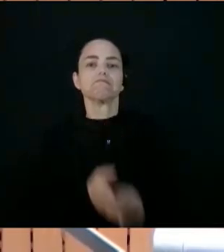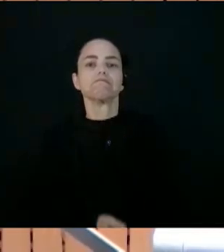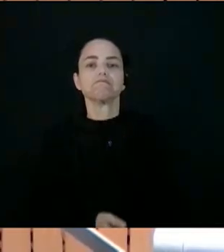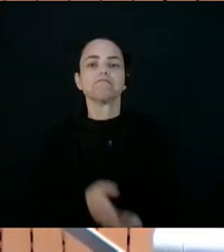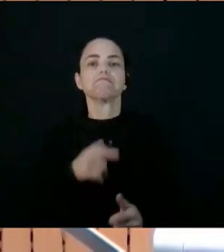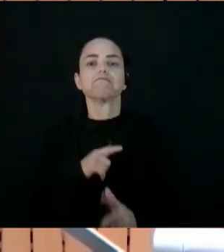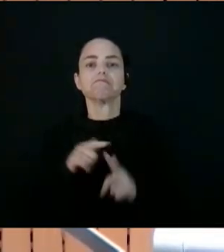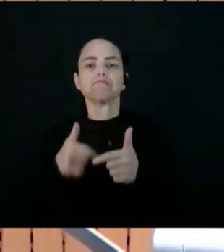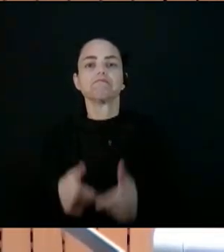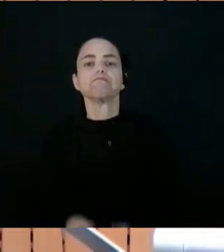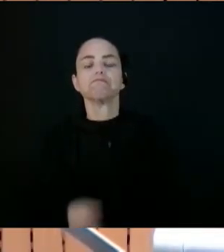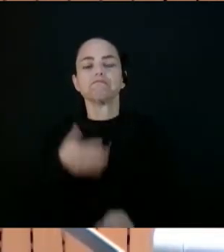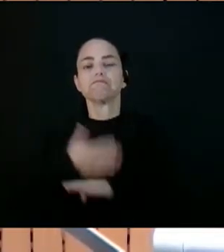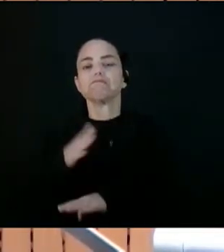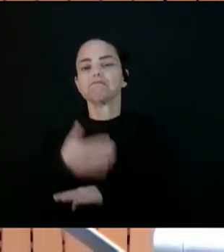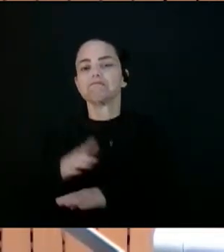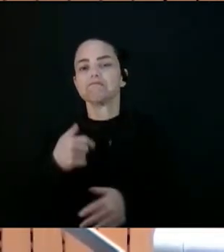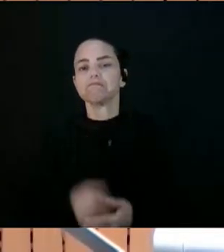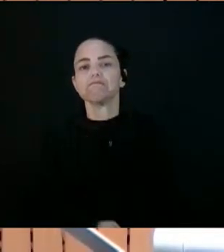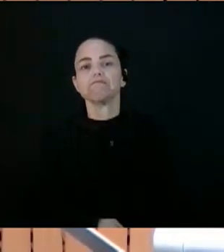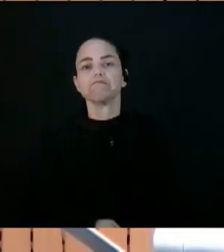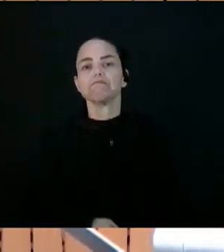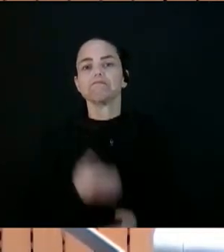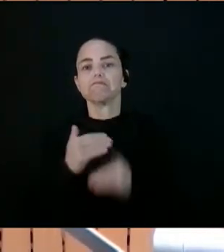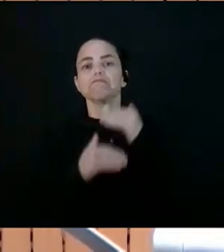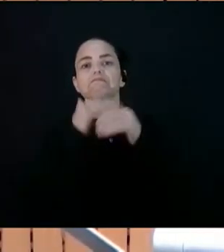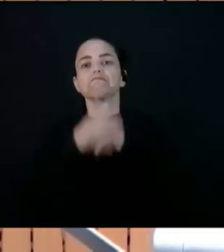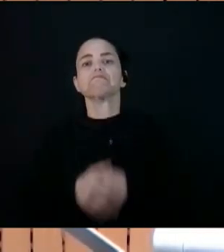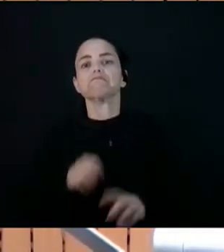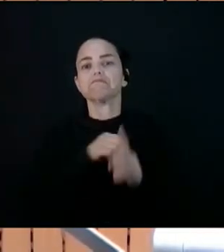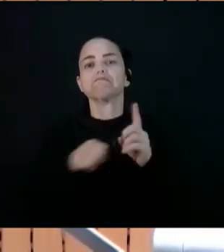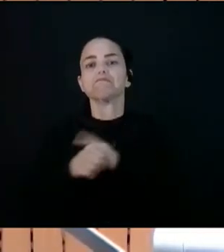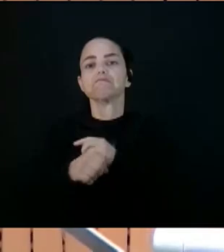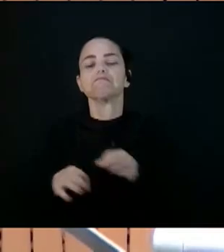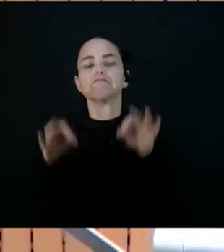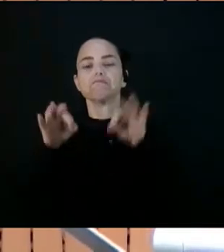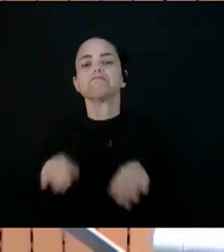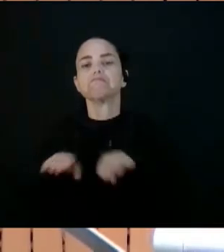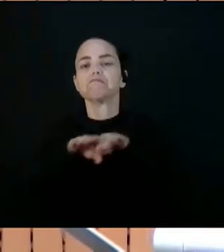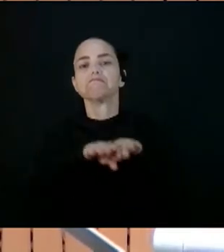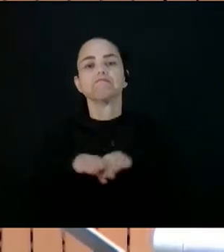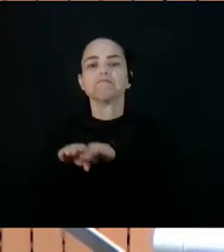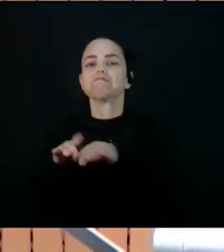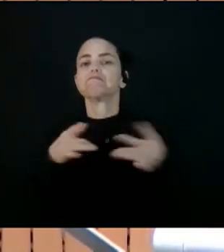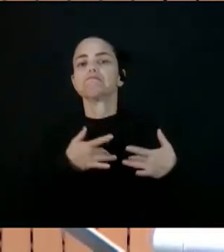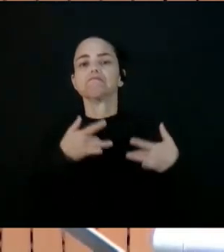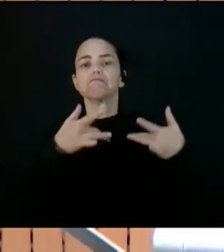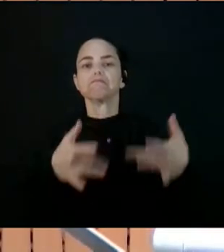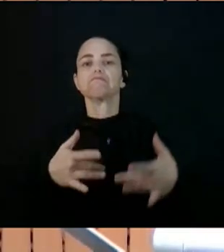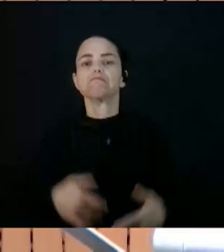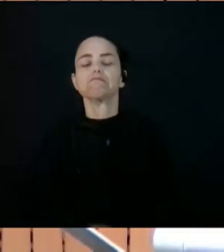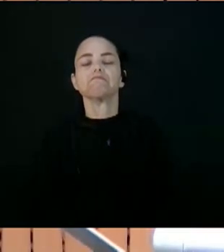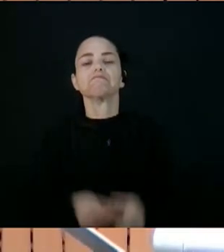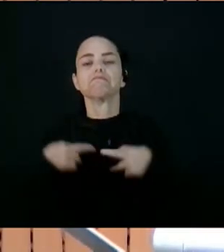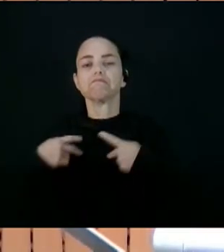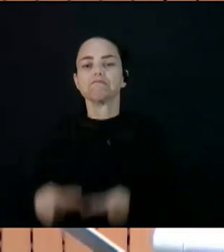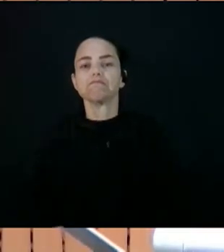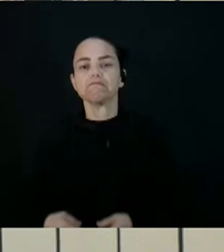e atitudes para a construção de uma sociedade mais justa, mais fraterna, mais humana.